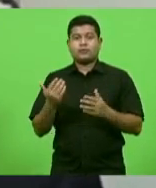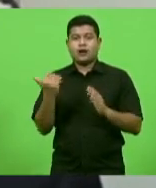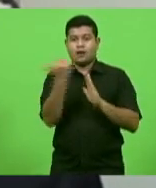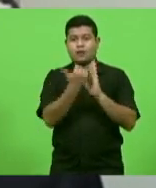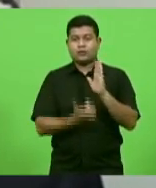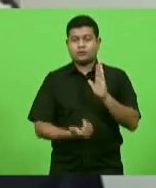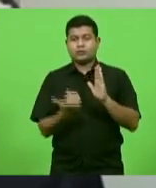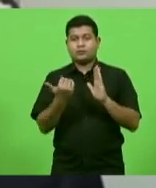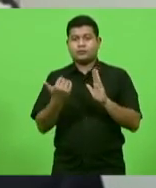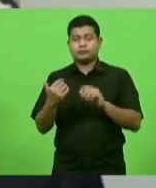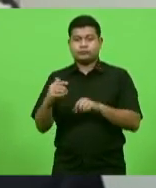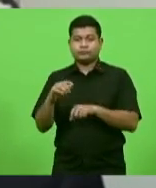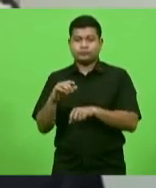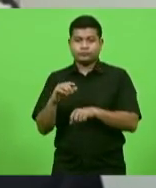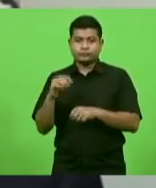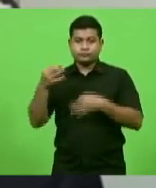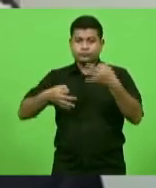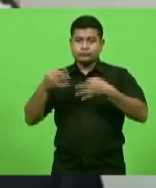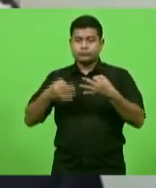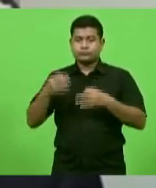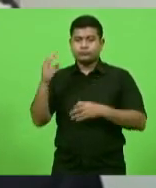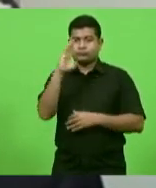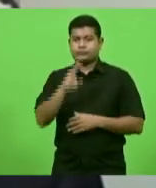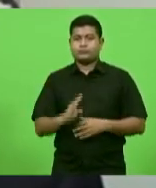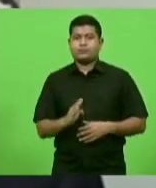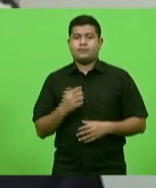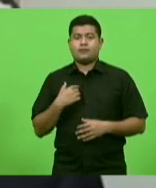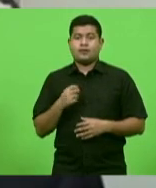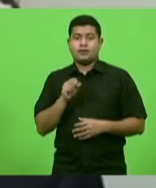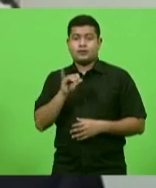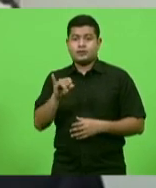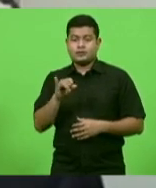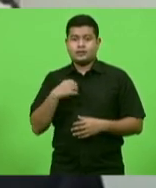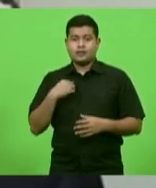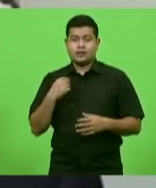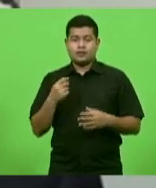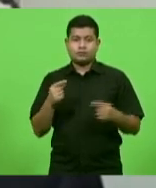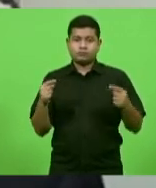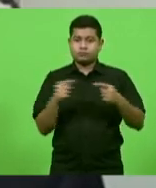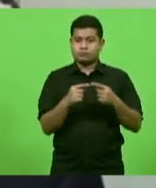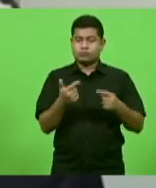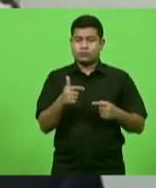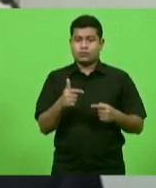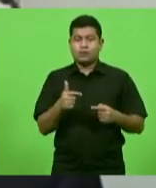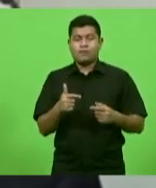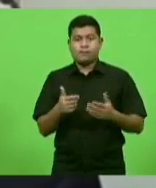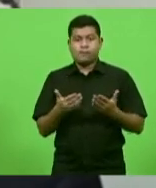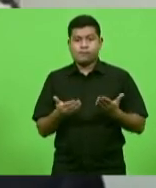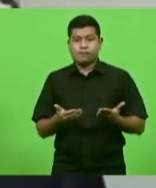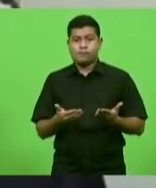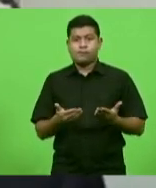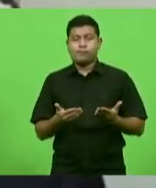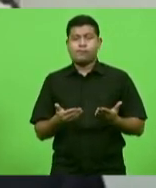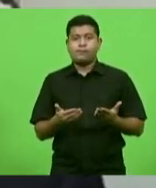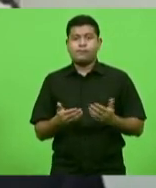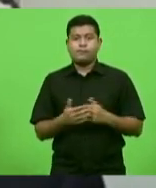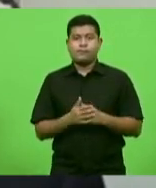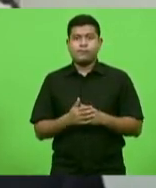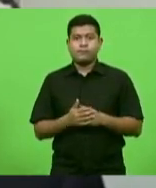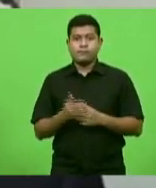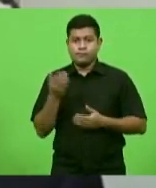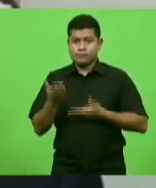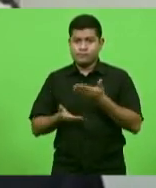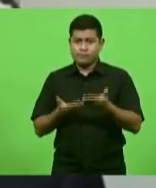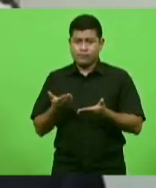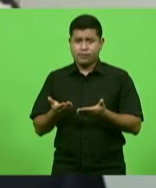brasileiro tem que peça só novos descumprimentos a essas garantias na atualidade em atendimento ao não sei aos anseios